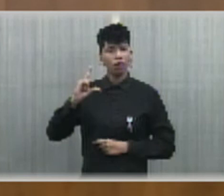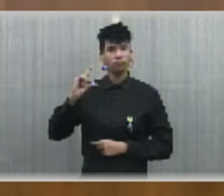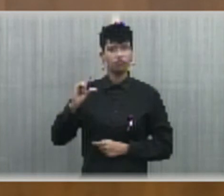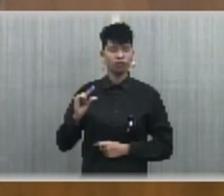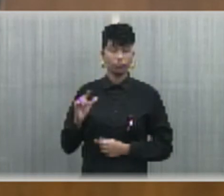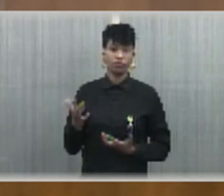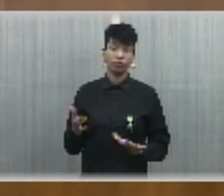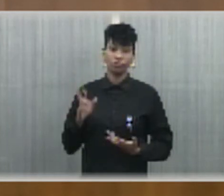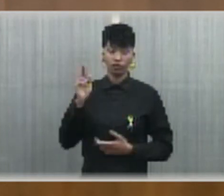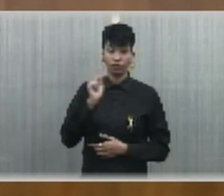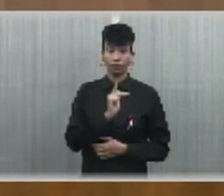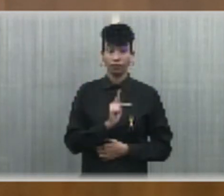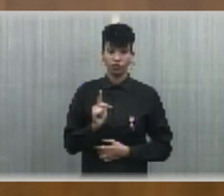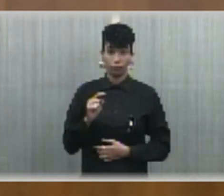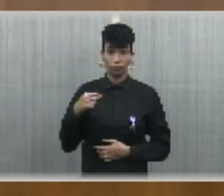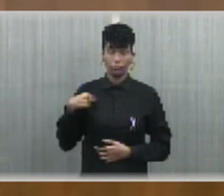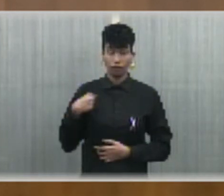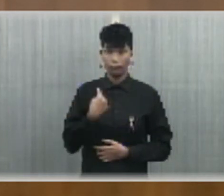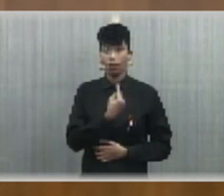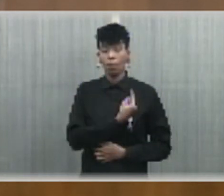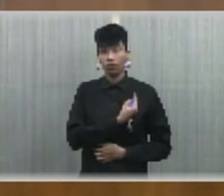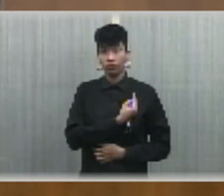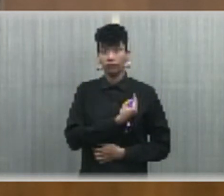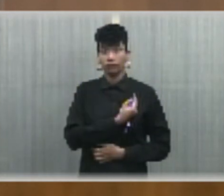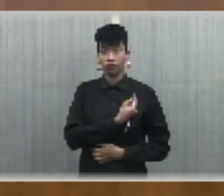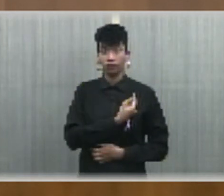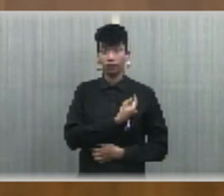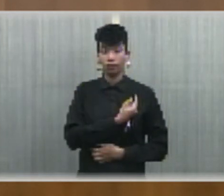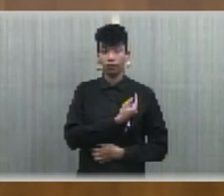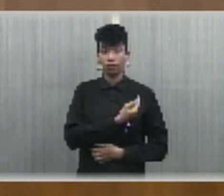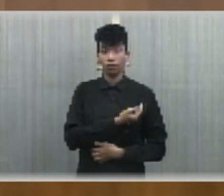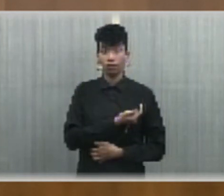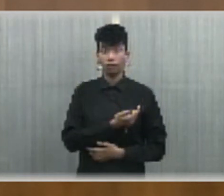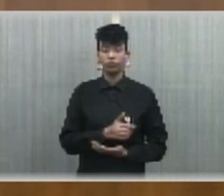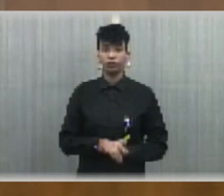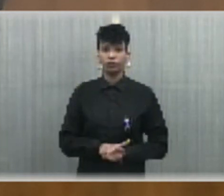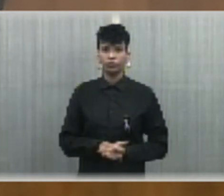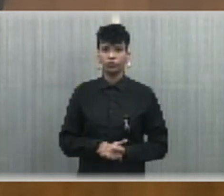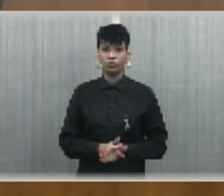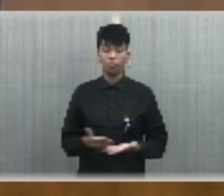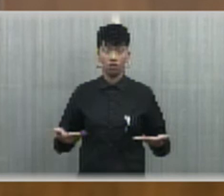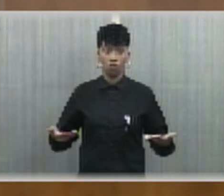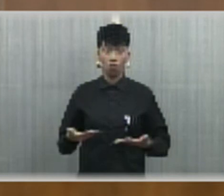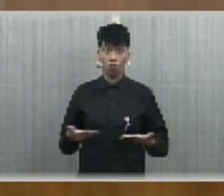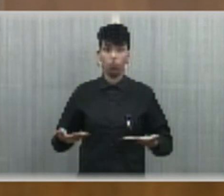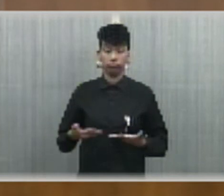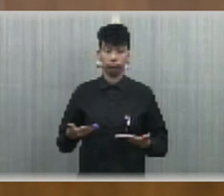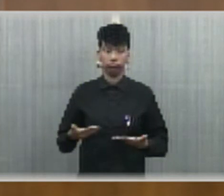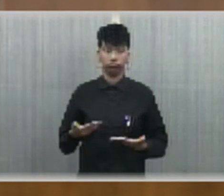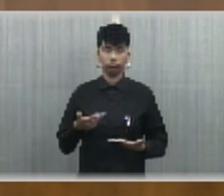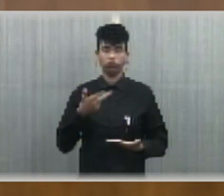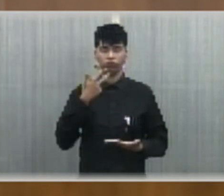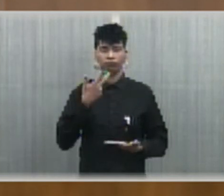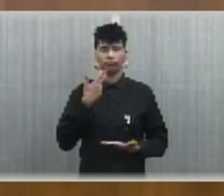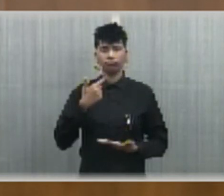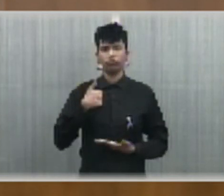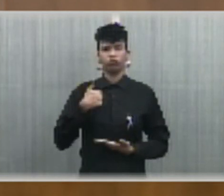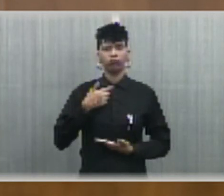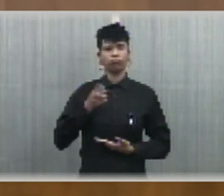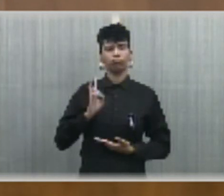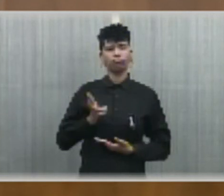Então, senhor presidente, a gente... com essa fala aí, e aqui eu sempre